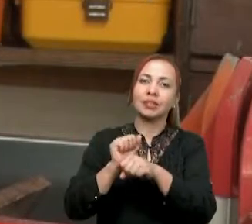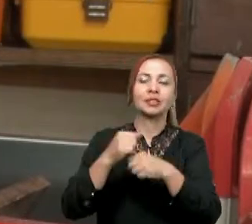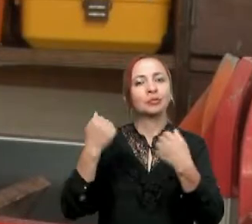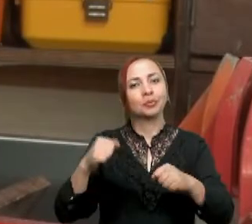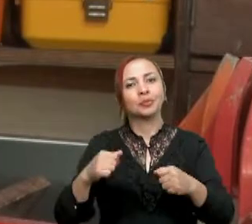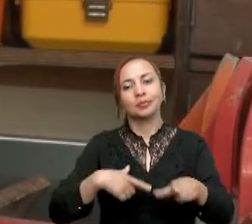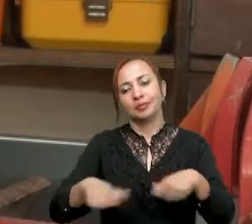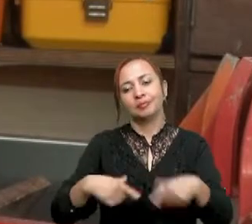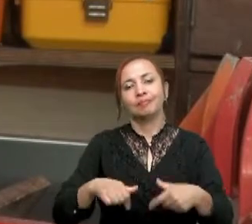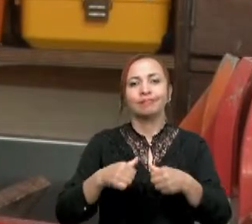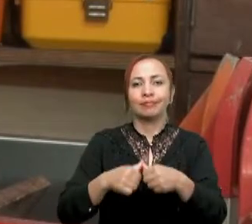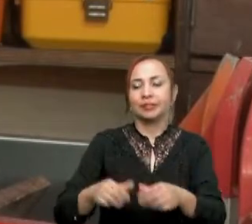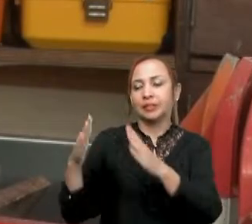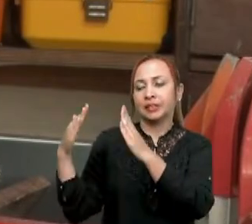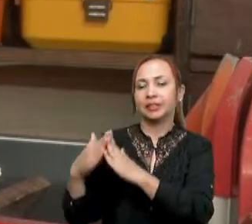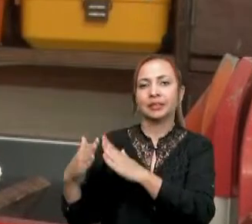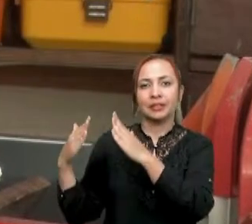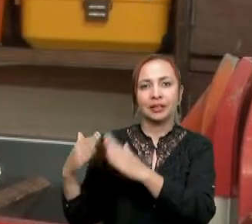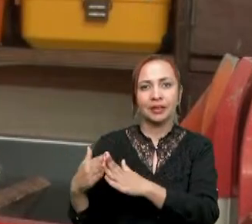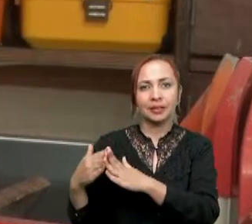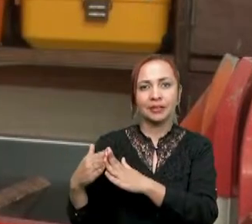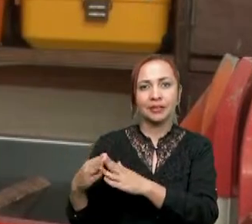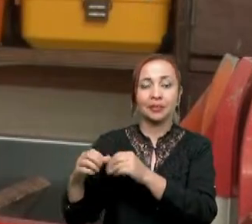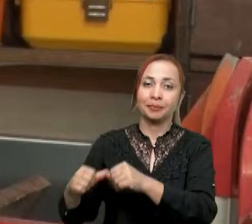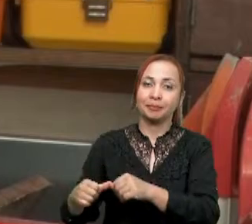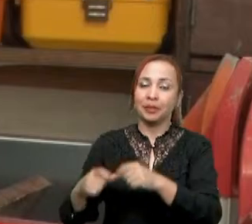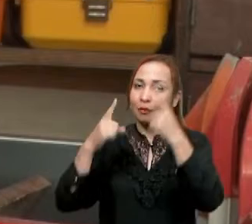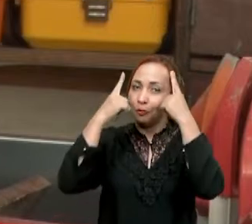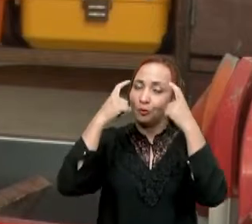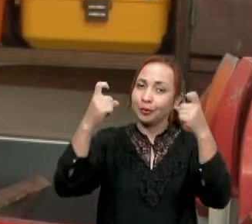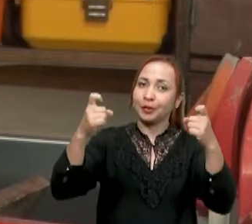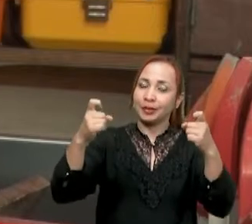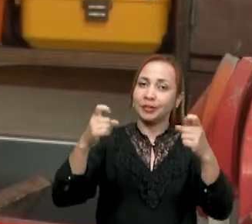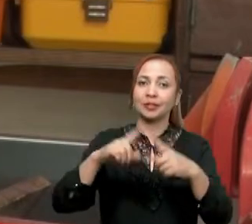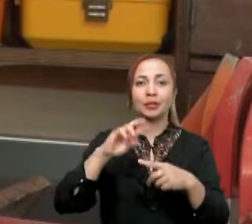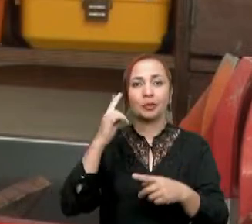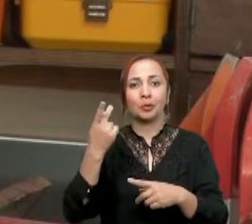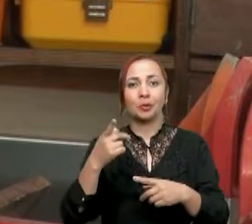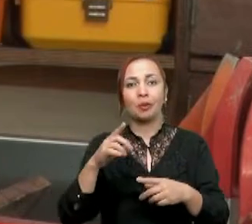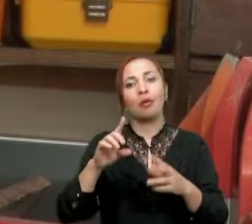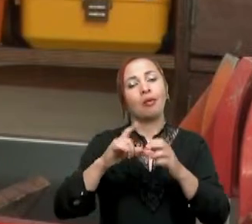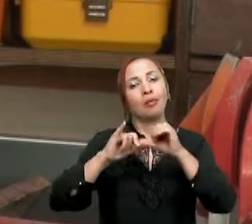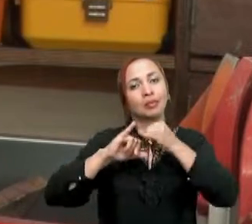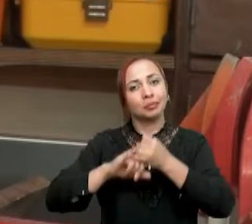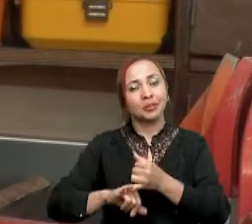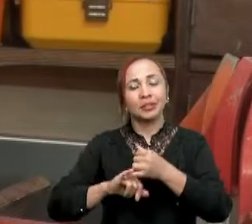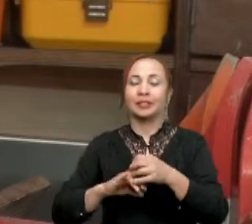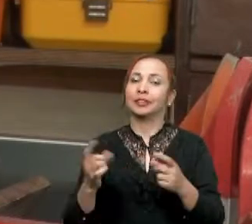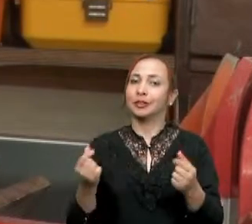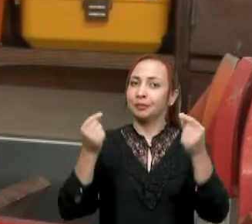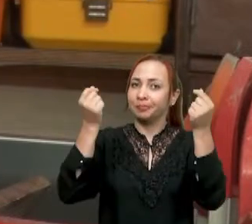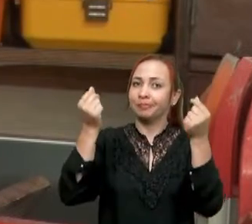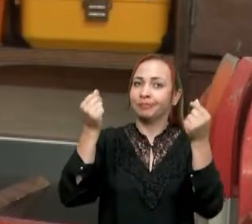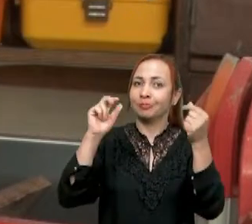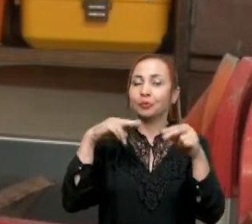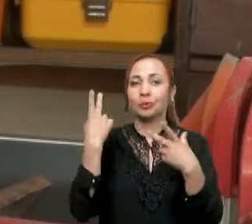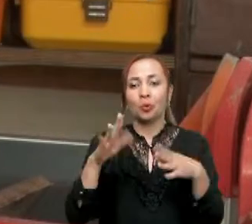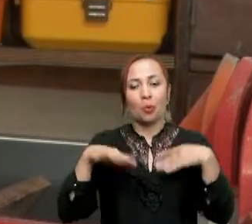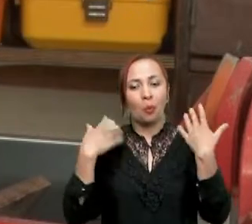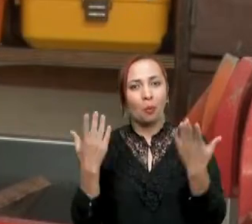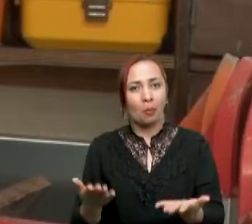e aí elas ficam em casa suja em situação de violência ou situações de dependência Econômica